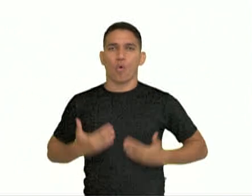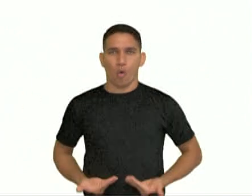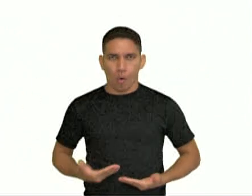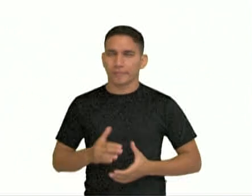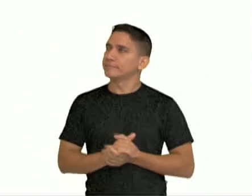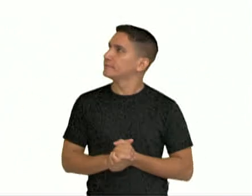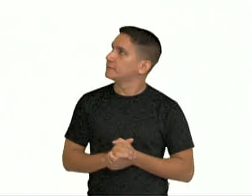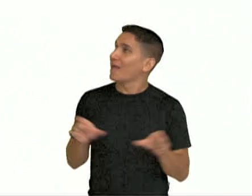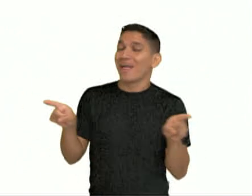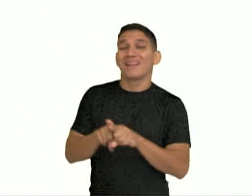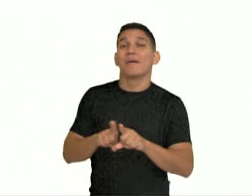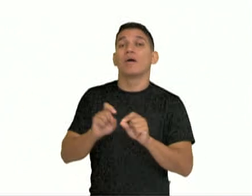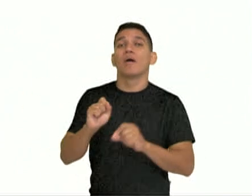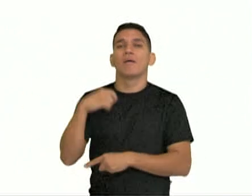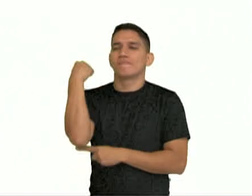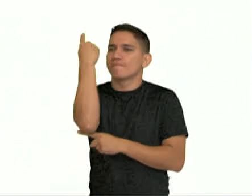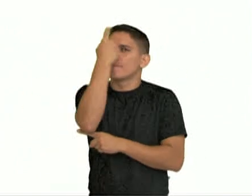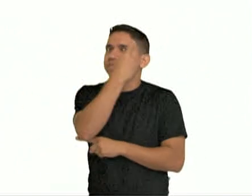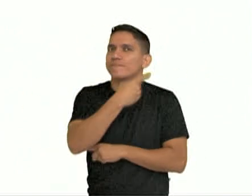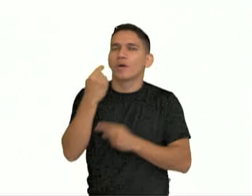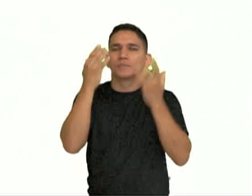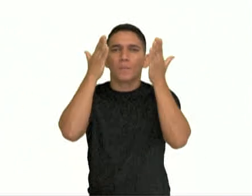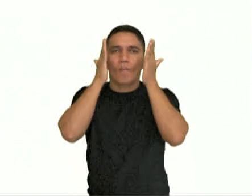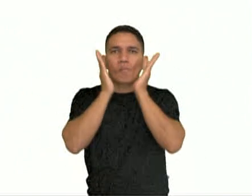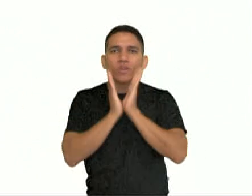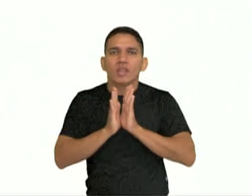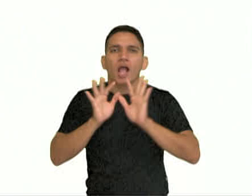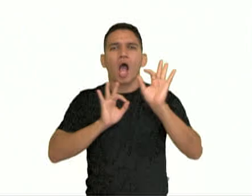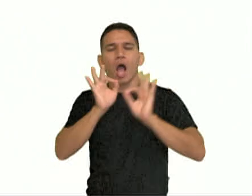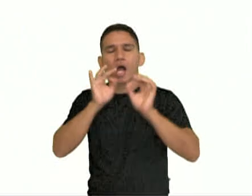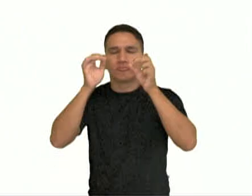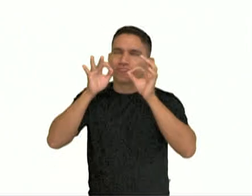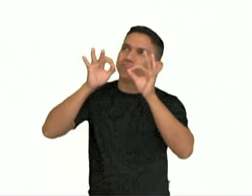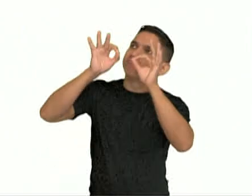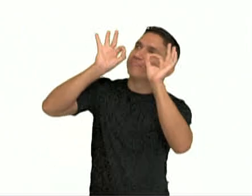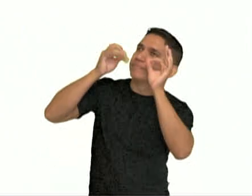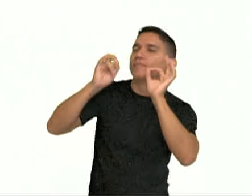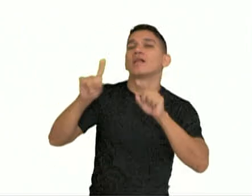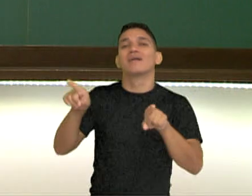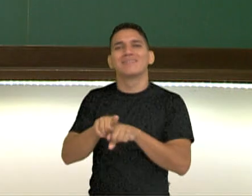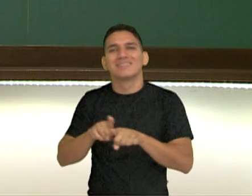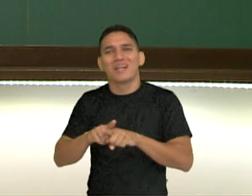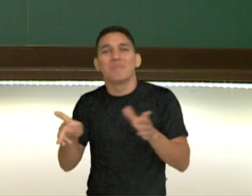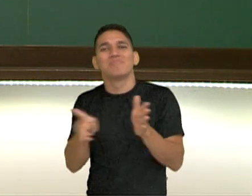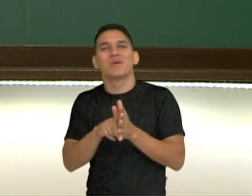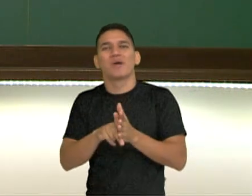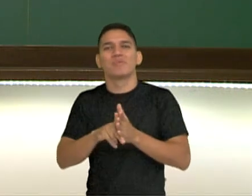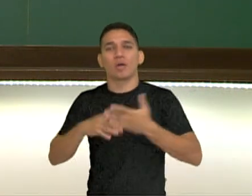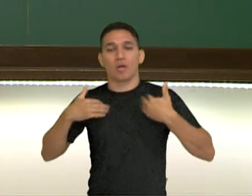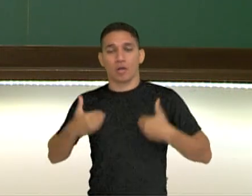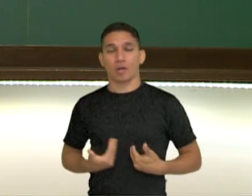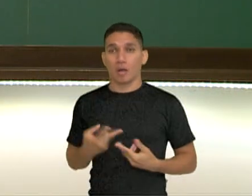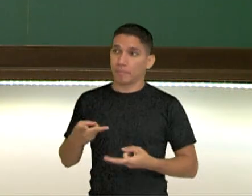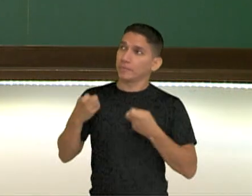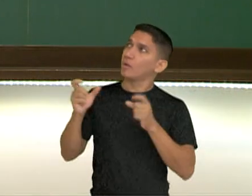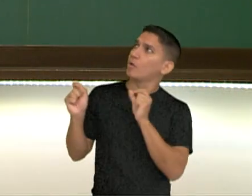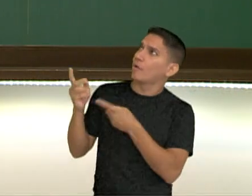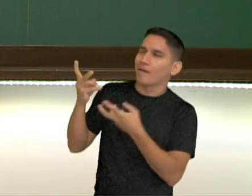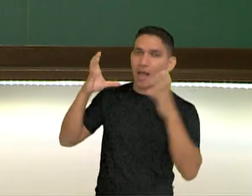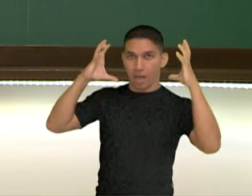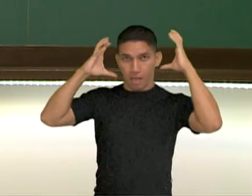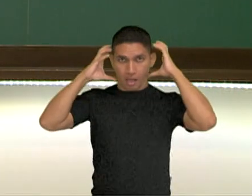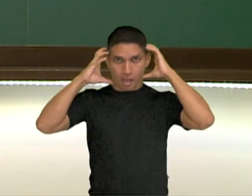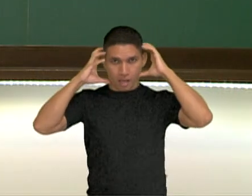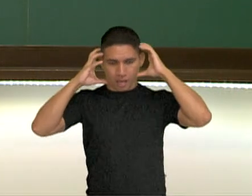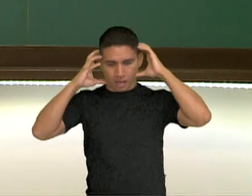e também as proporções faciais do rosto, do olhar e também as próprias proporções do corpo, entre você pegar a